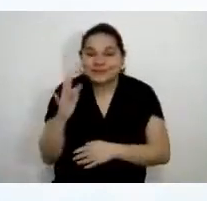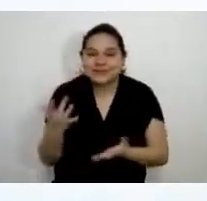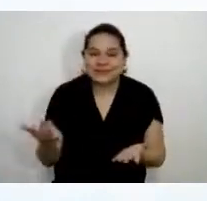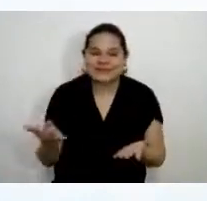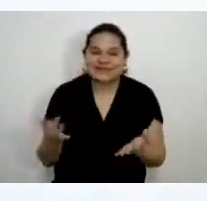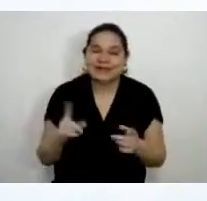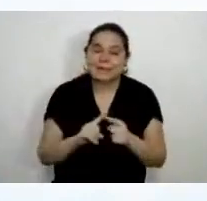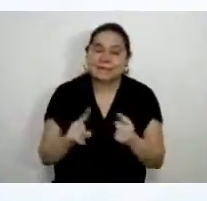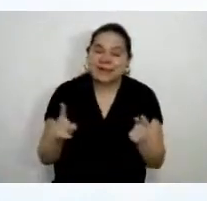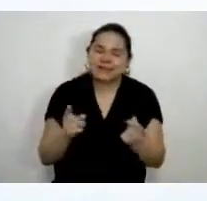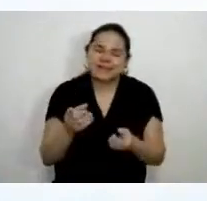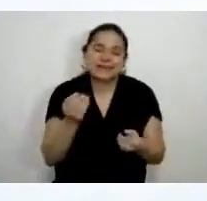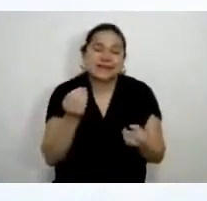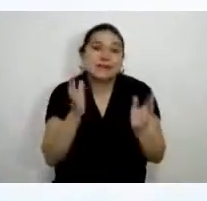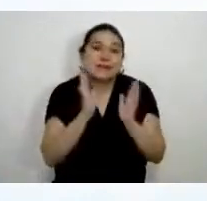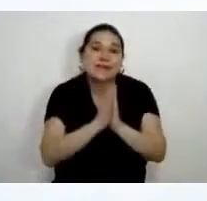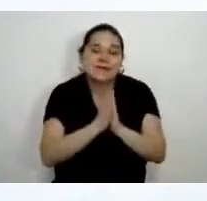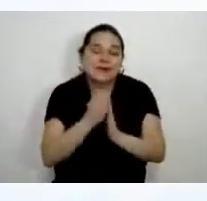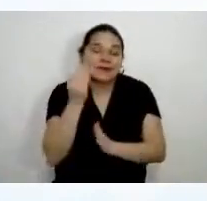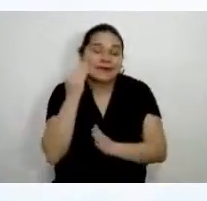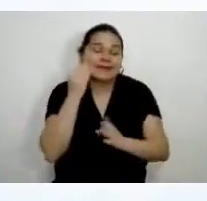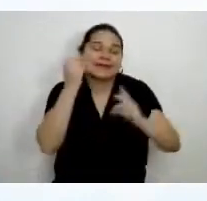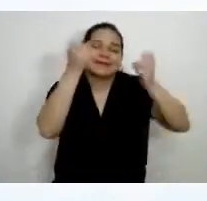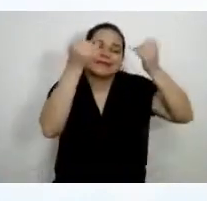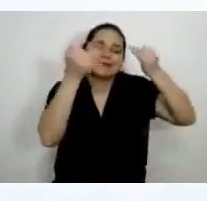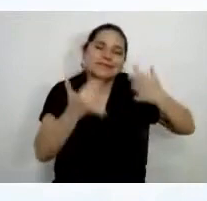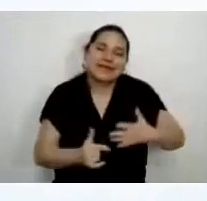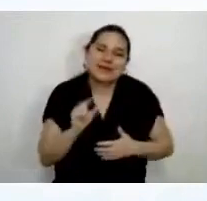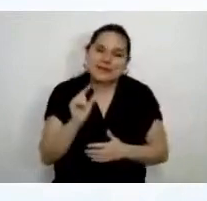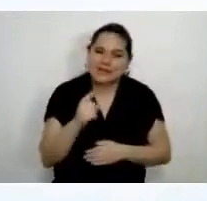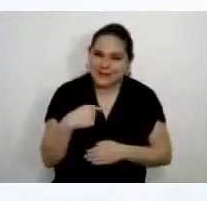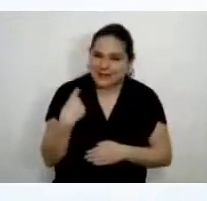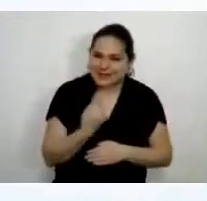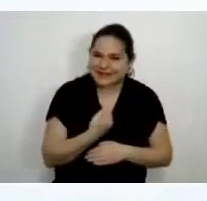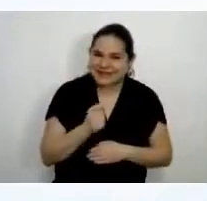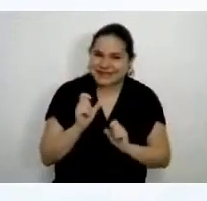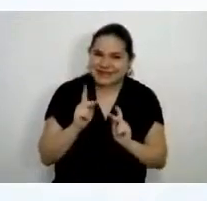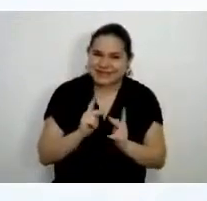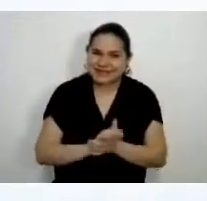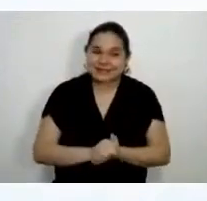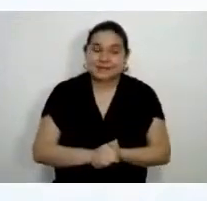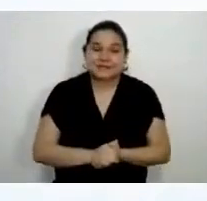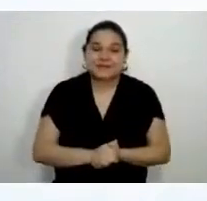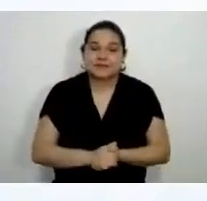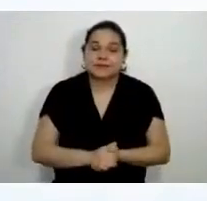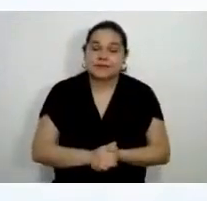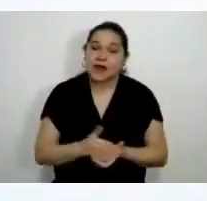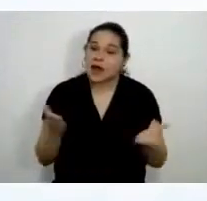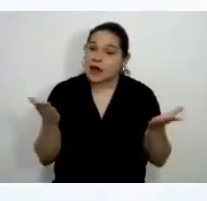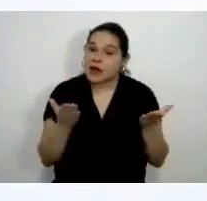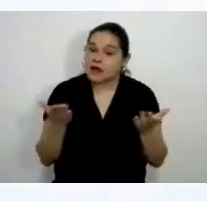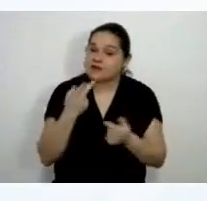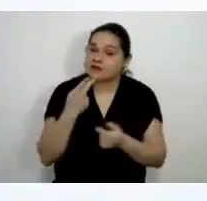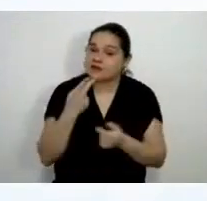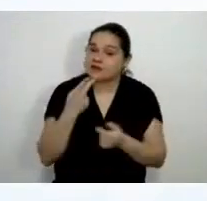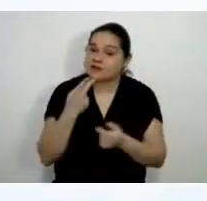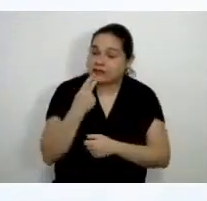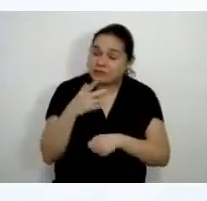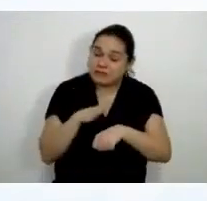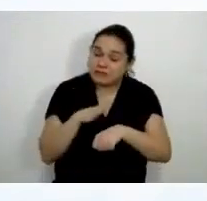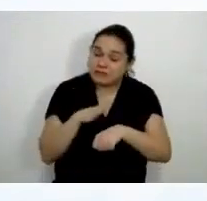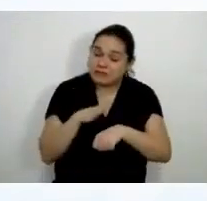alguma luz aqui o senhor trará para nós, com a nossa conversa. Nós estamos falando agora, nesse momento, de